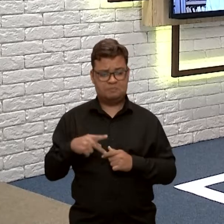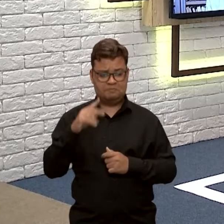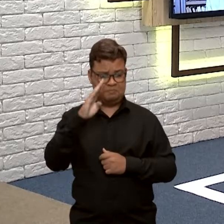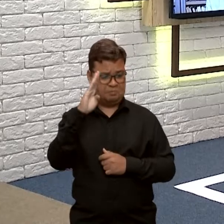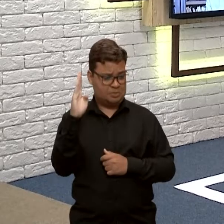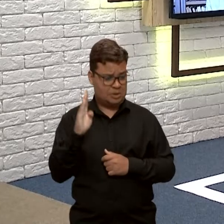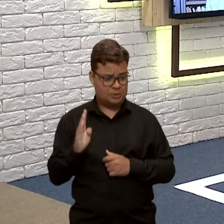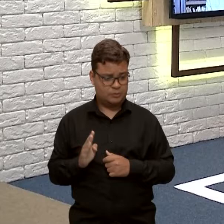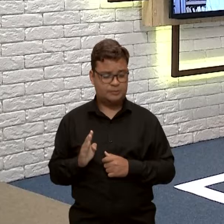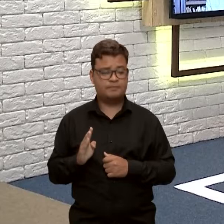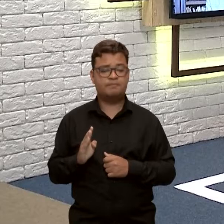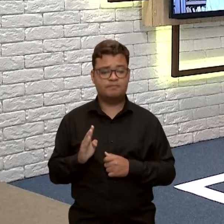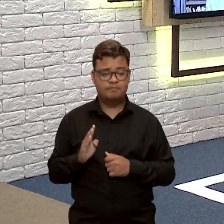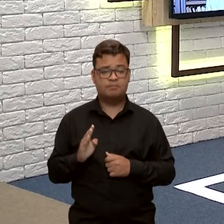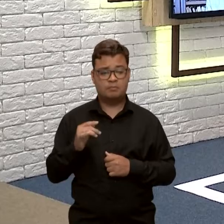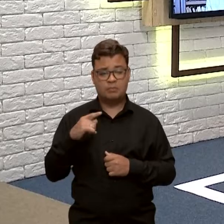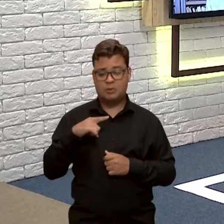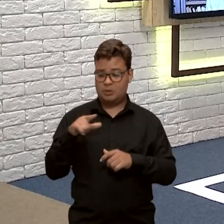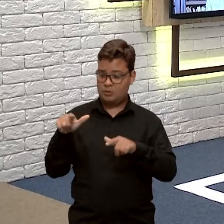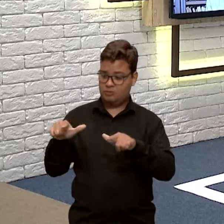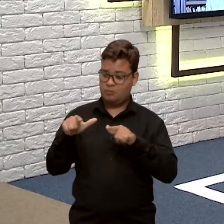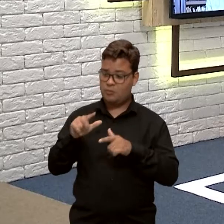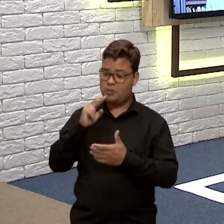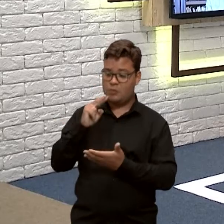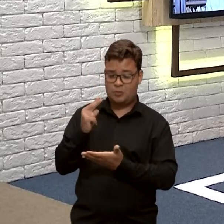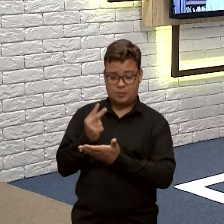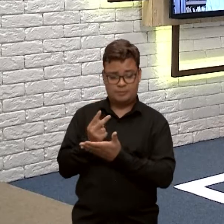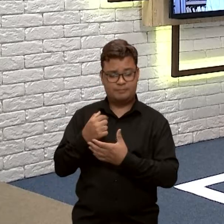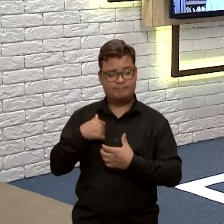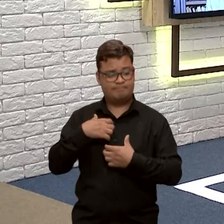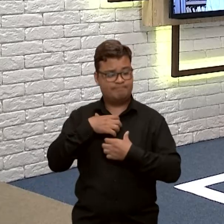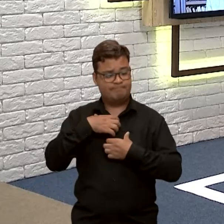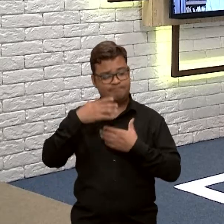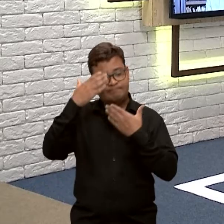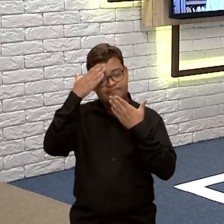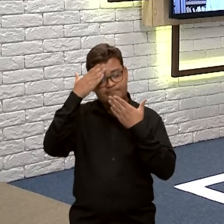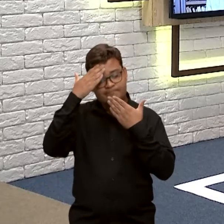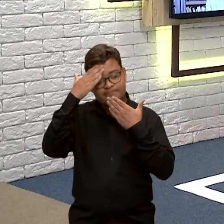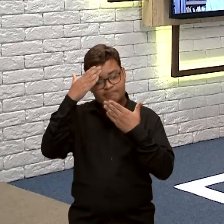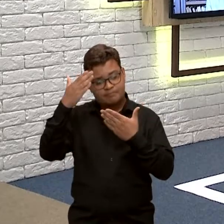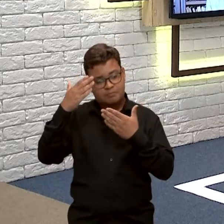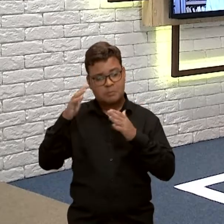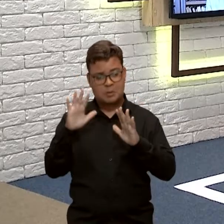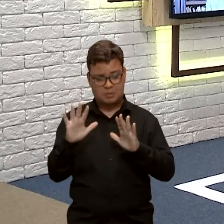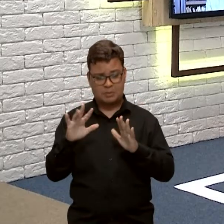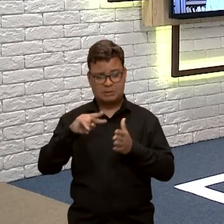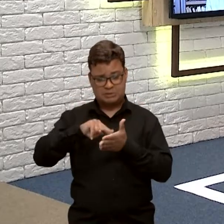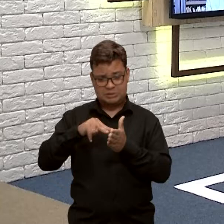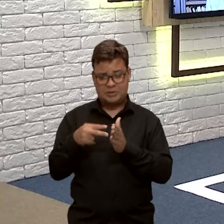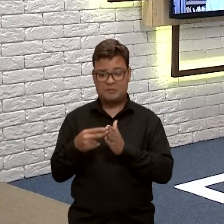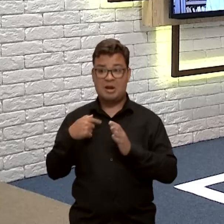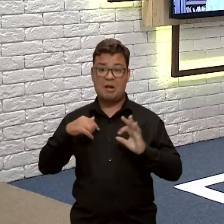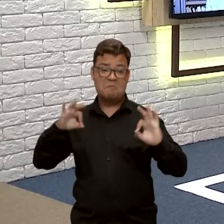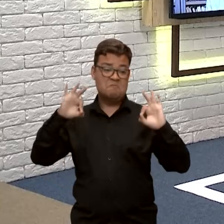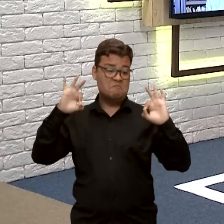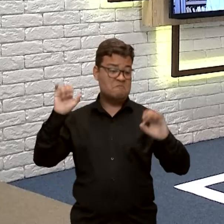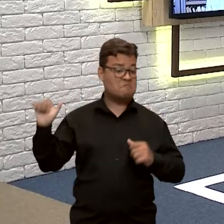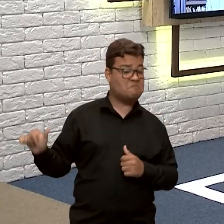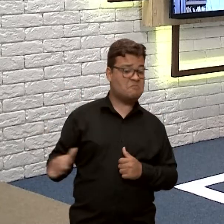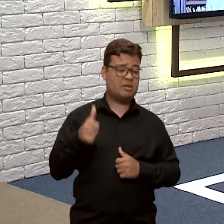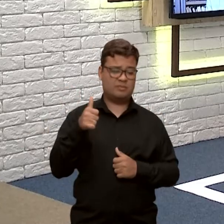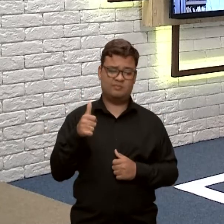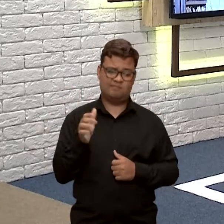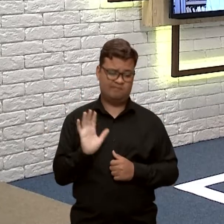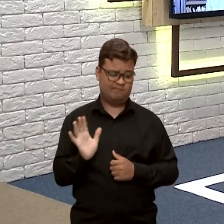que recebeu essa homenagem. Eu sou grato a isso, mas não acho que eu sou formidável, não, viu?